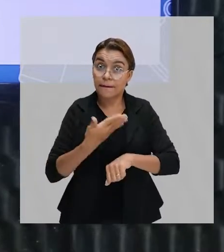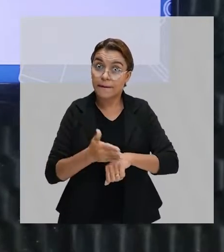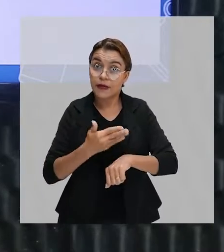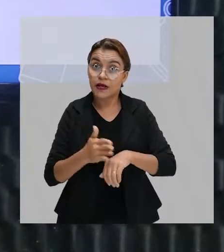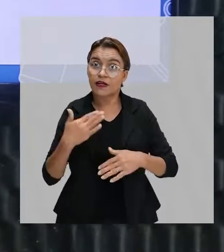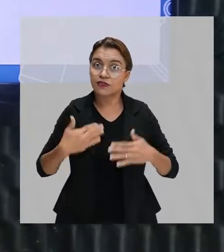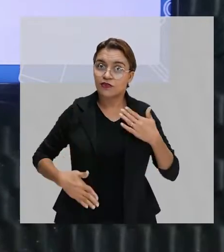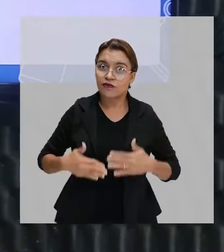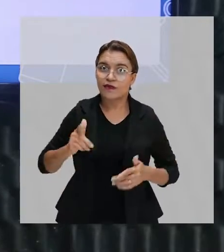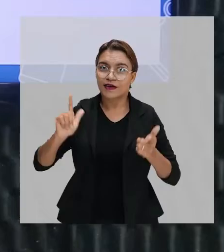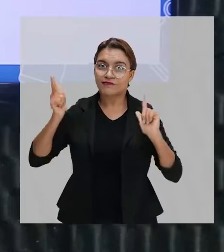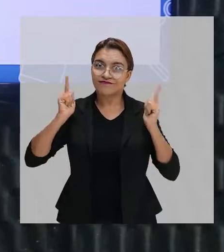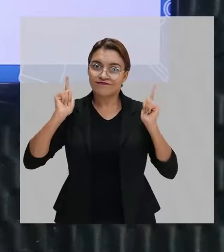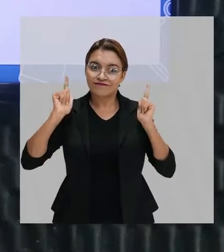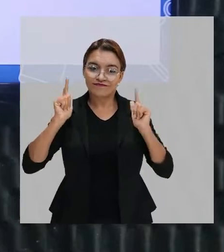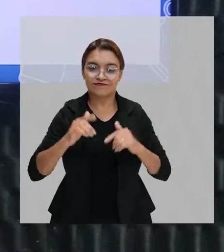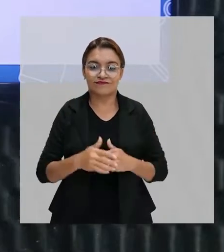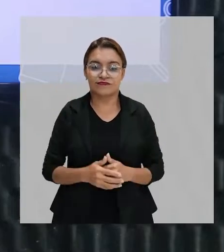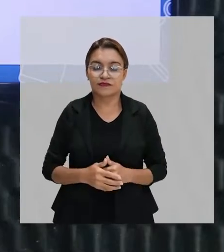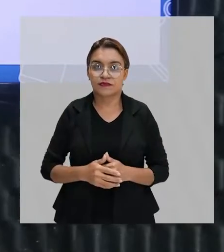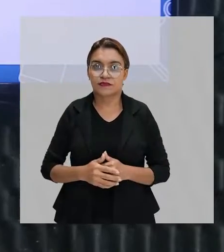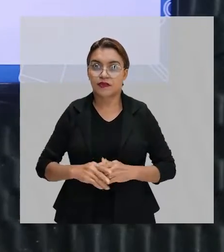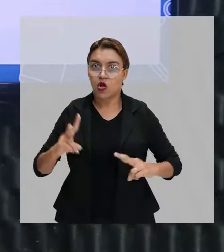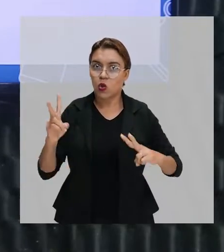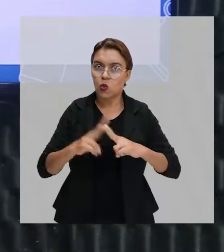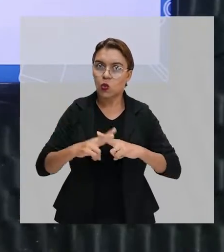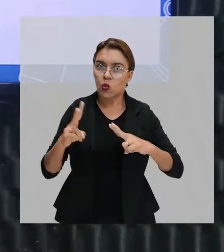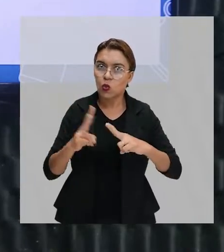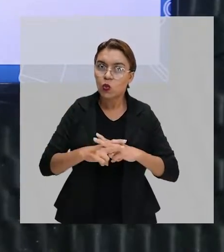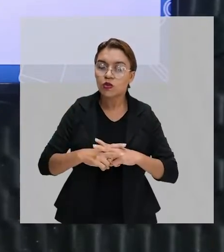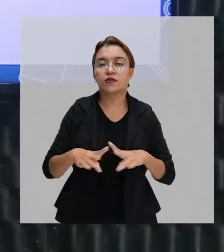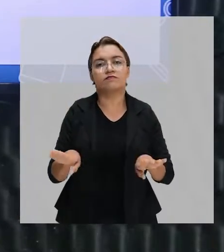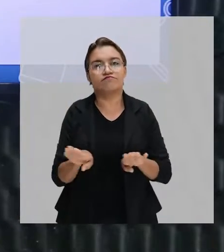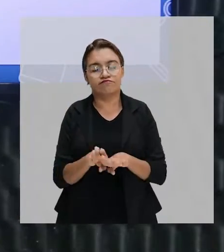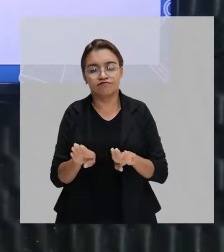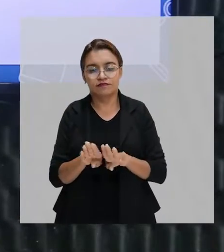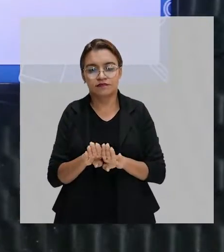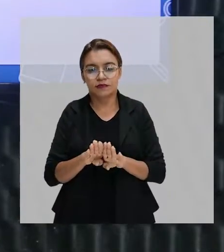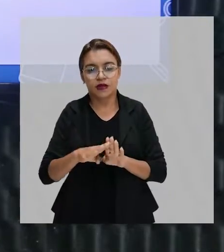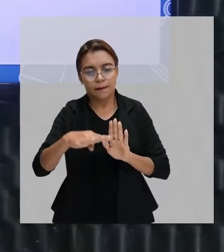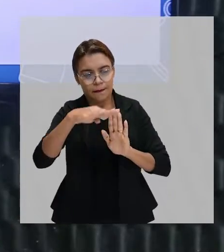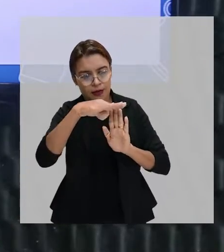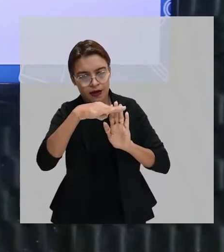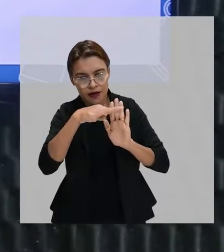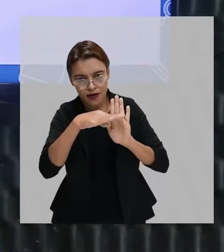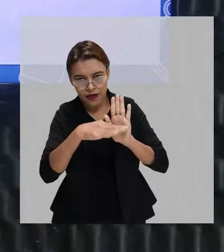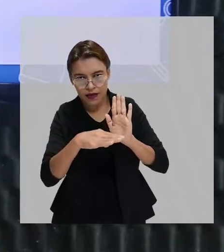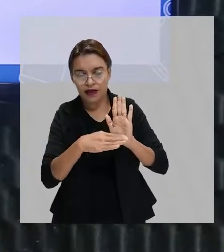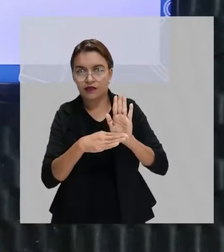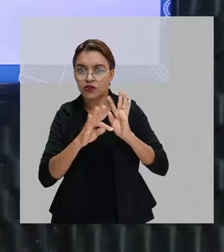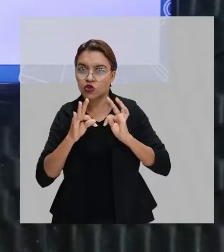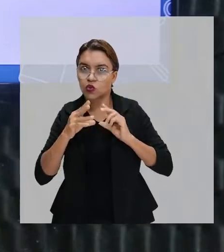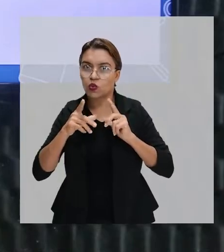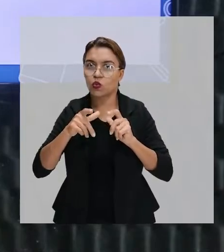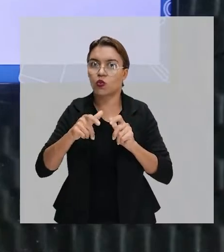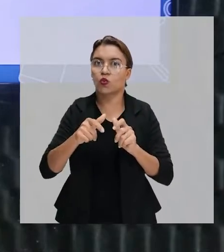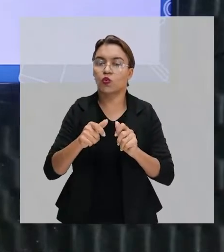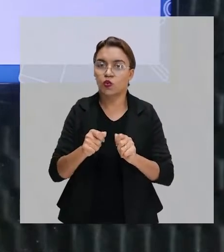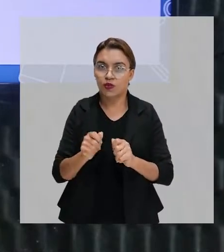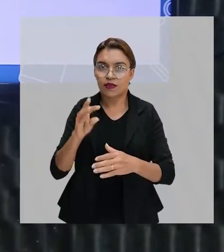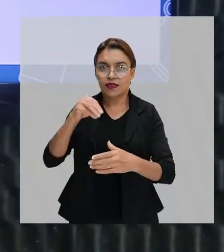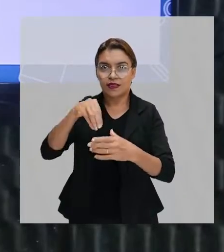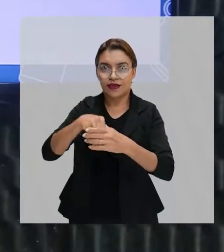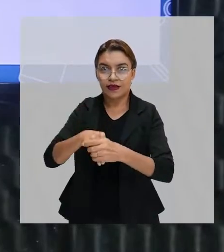corporais de Aventura nós temos as lutas tudo a tinta dentro de que dentro da